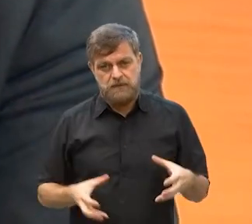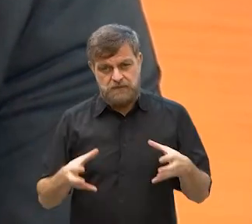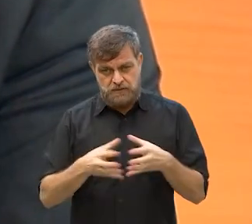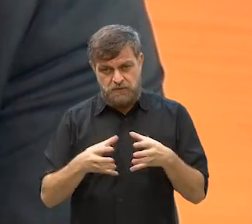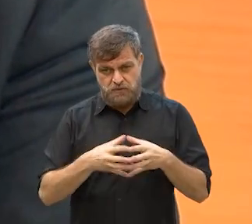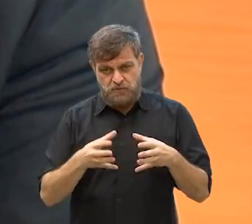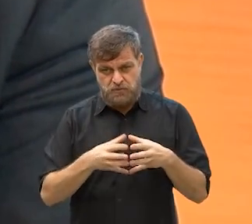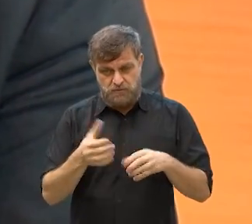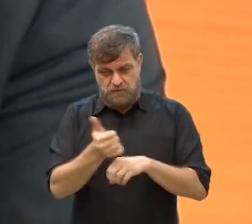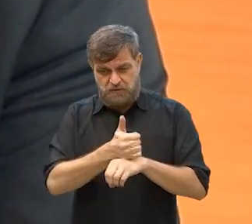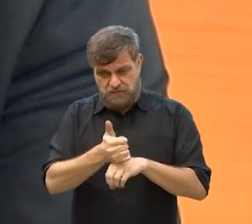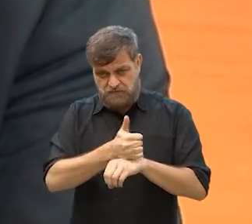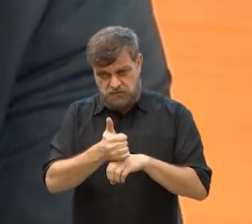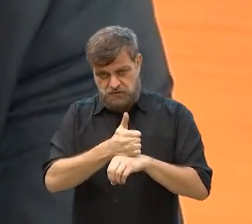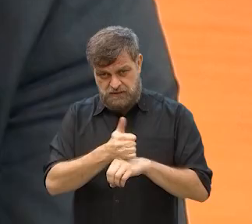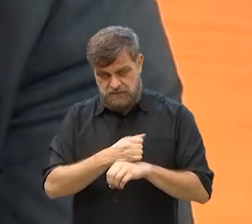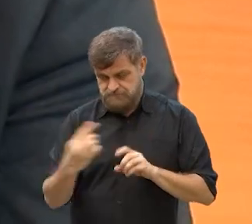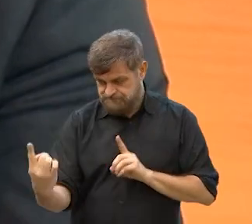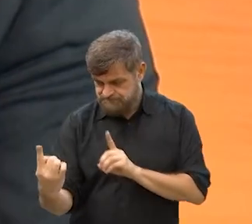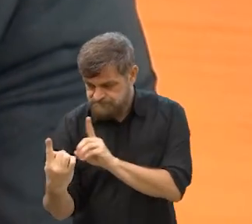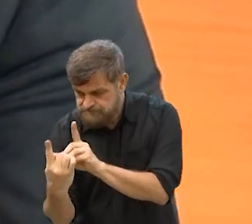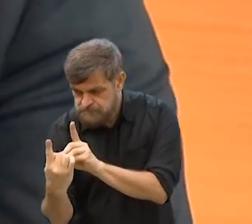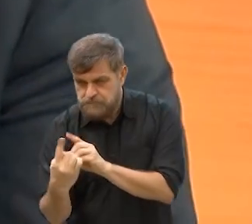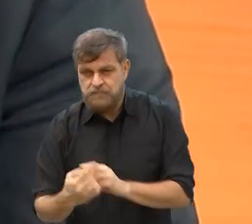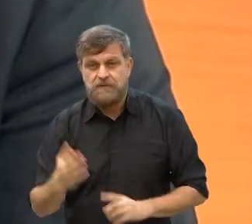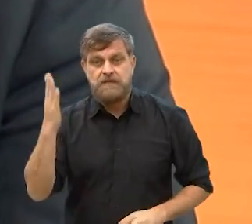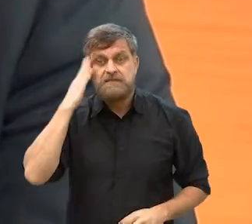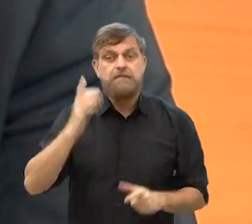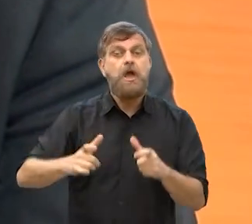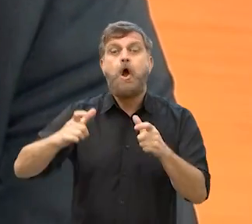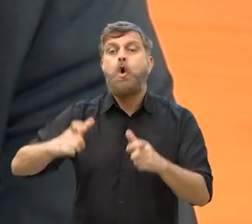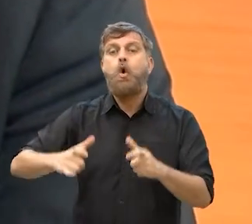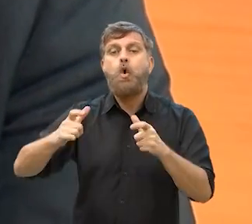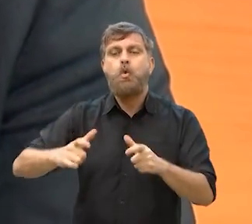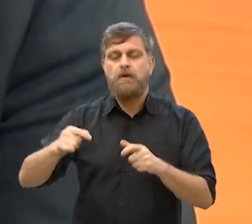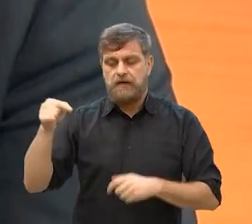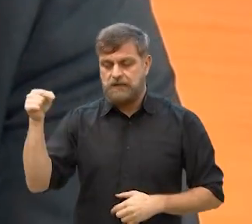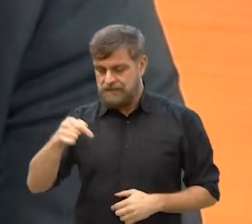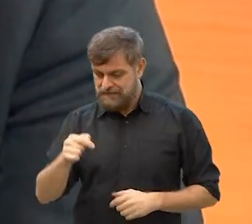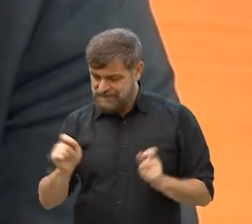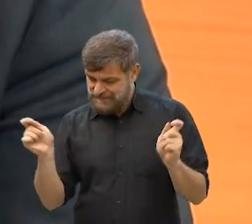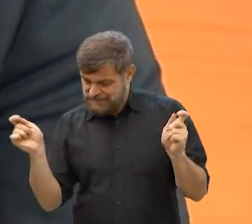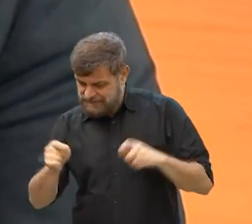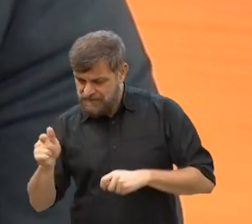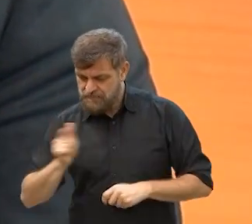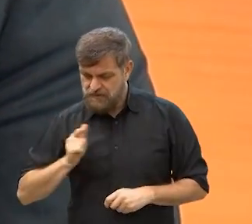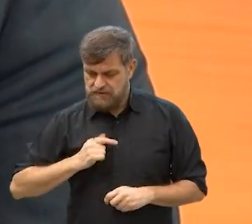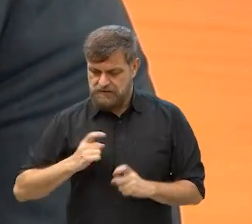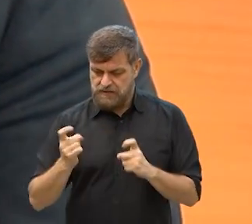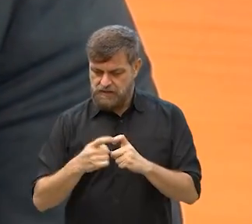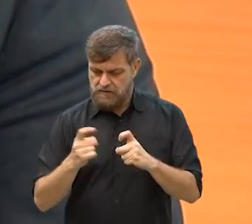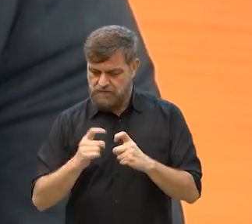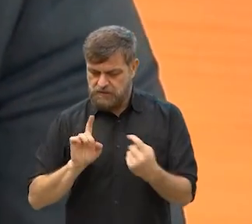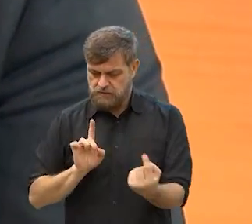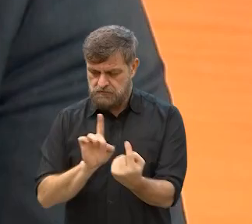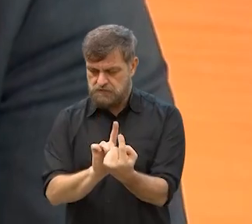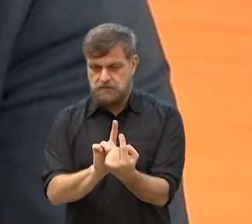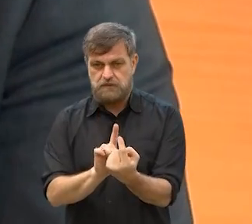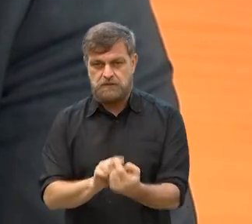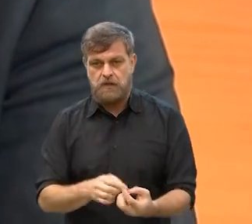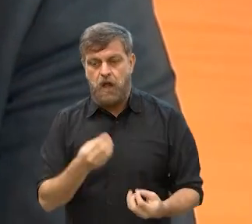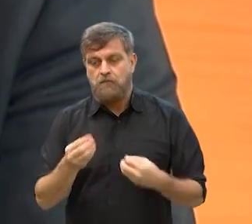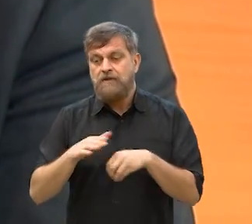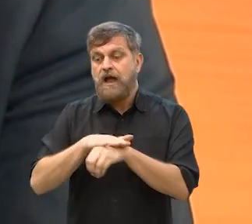força-tarefa, né? Vai ver um lugar onde pode ter esse atendimento?